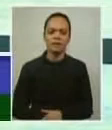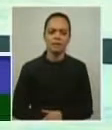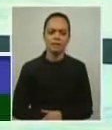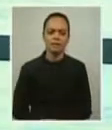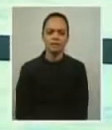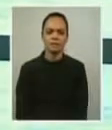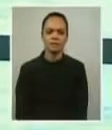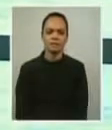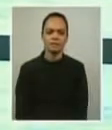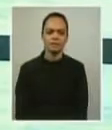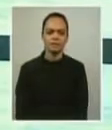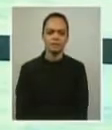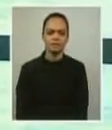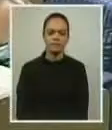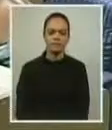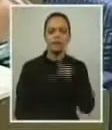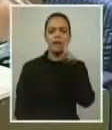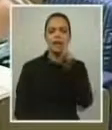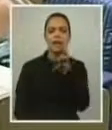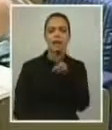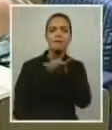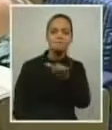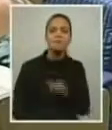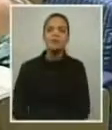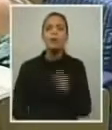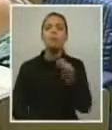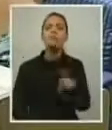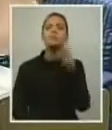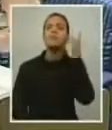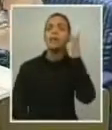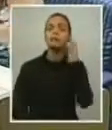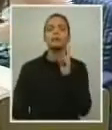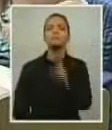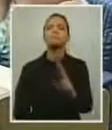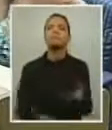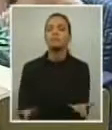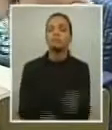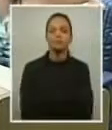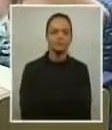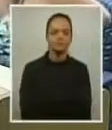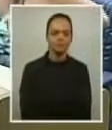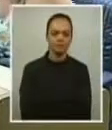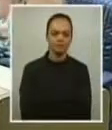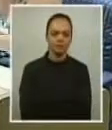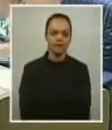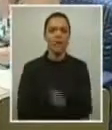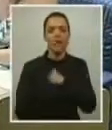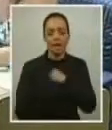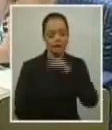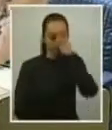o Levi Levi O que que você entende por representação bom